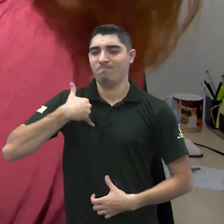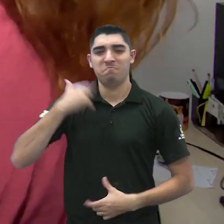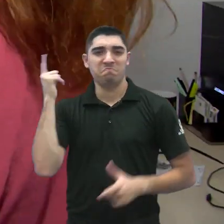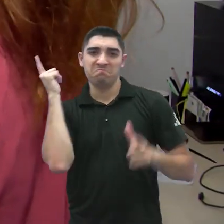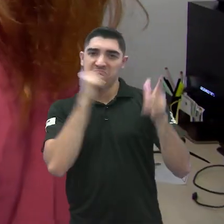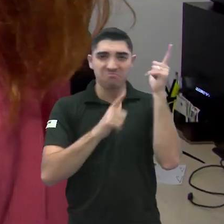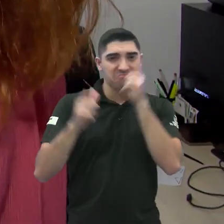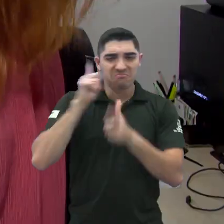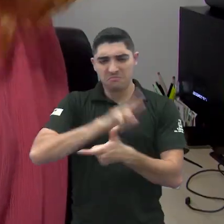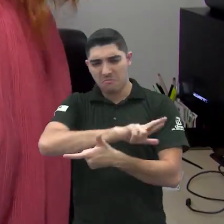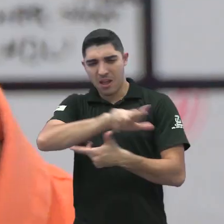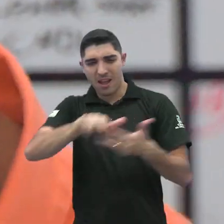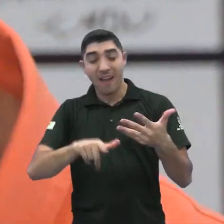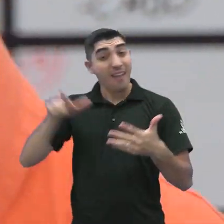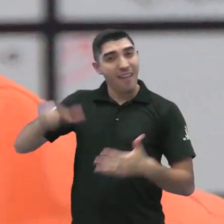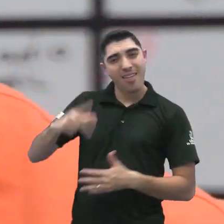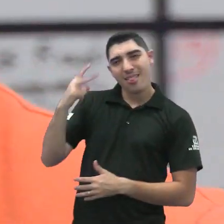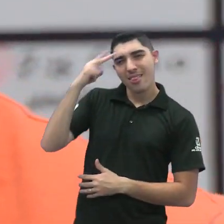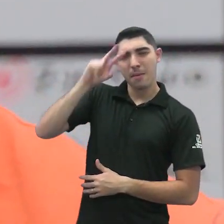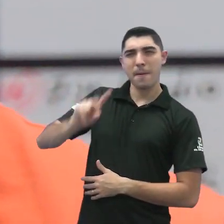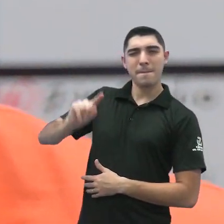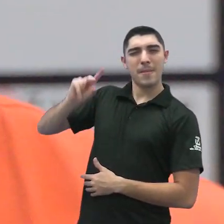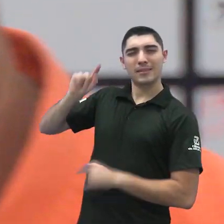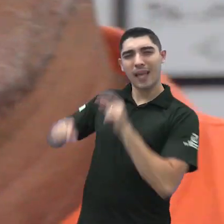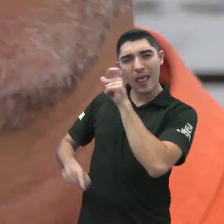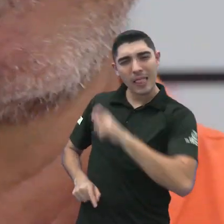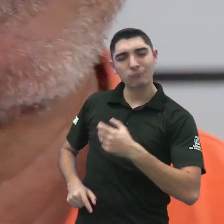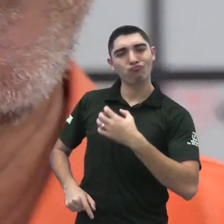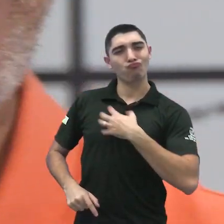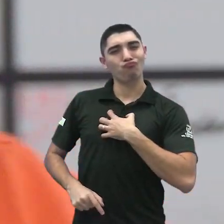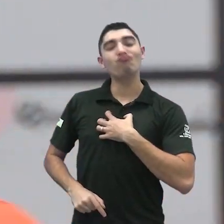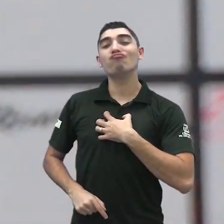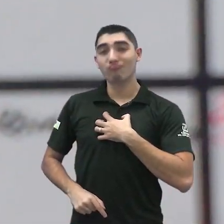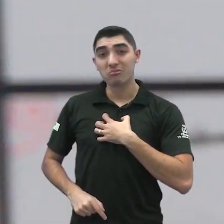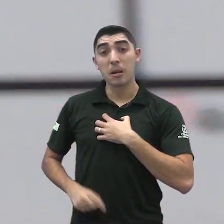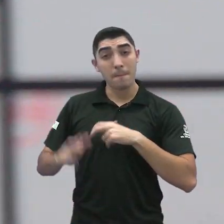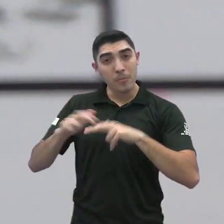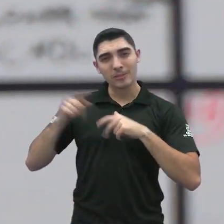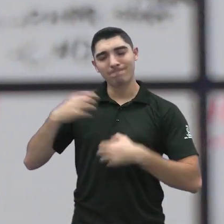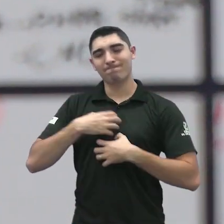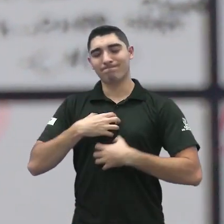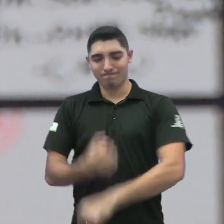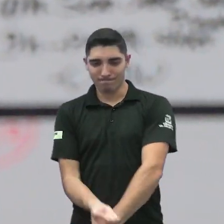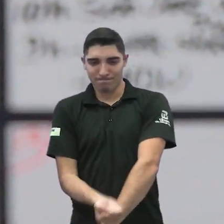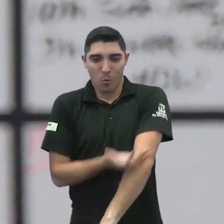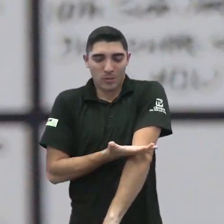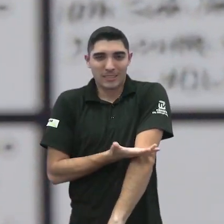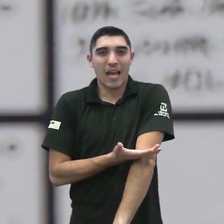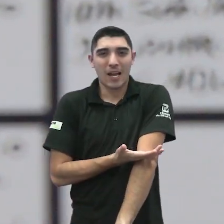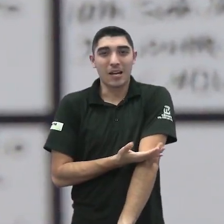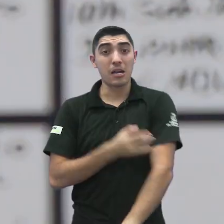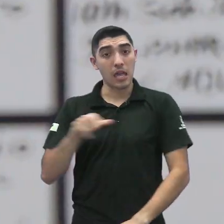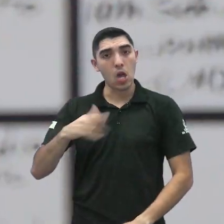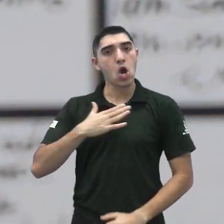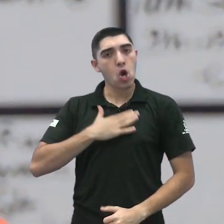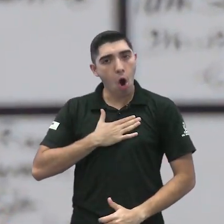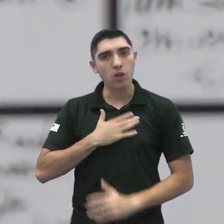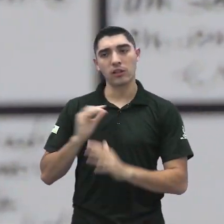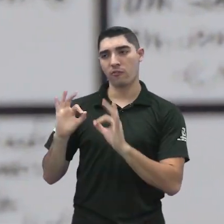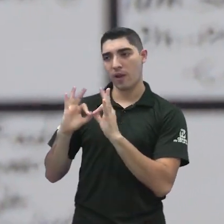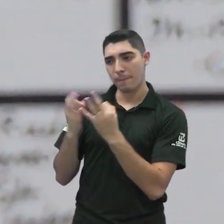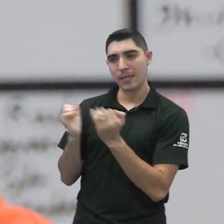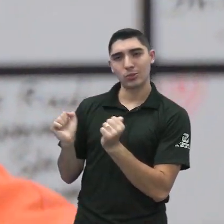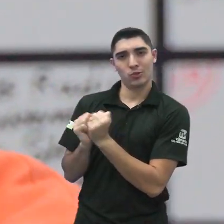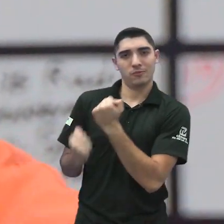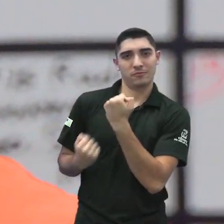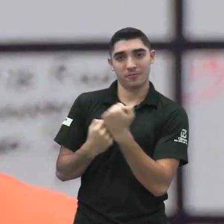conquistados ao longo do tempo. Foi resgatando as memórias de um passado recente que ele não escondeu a emoção ao falar